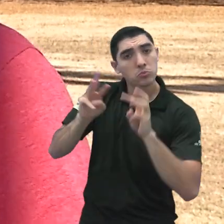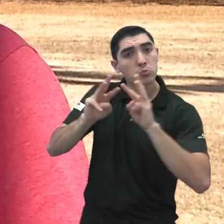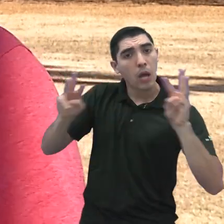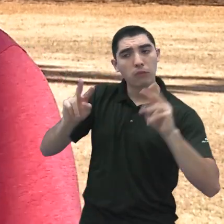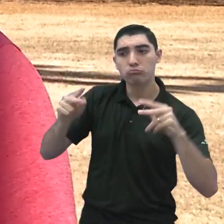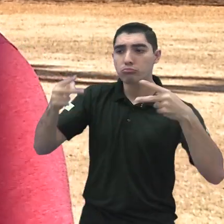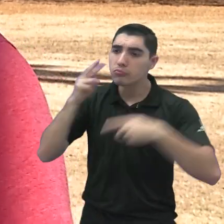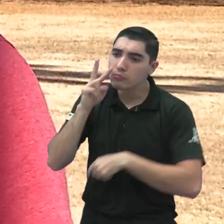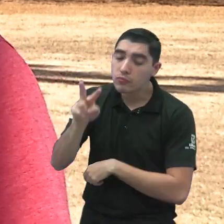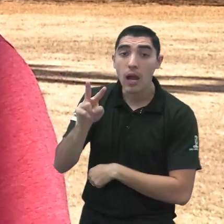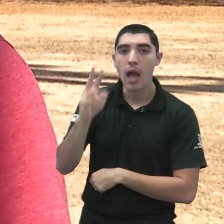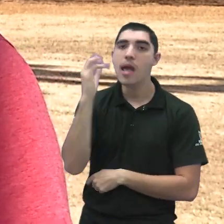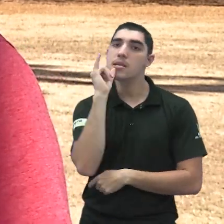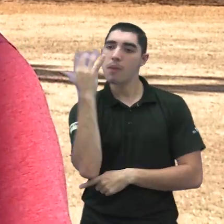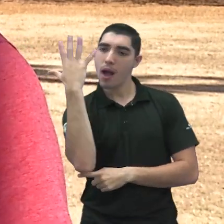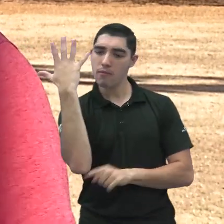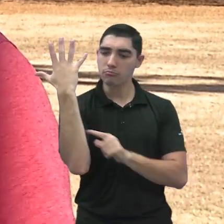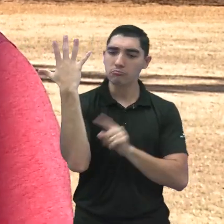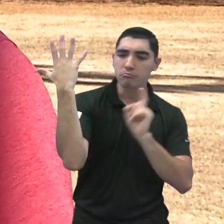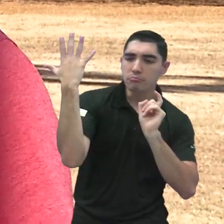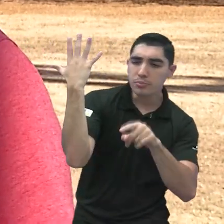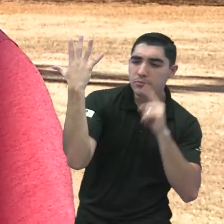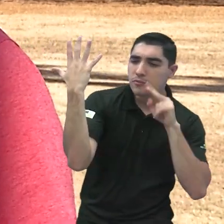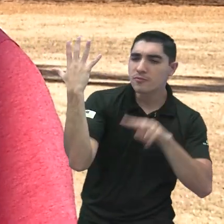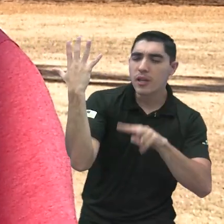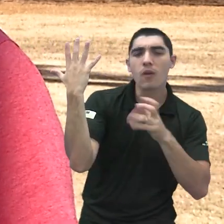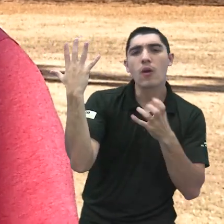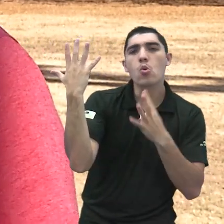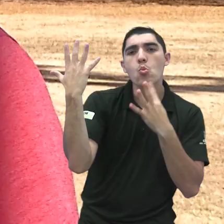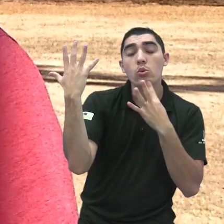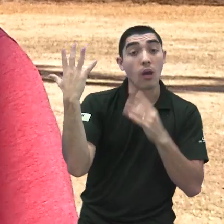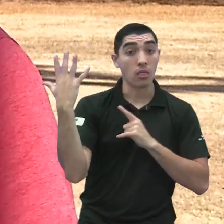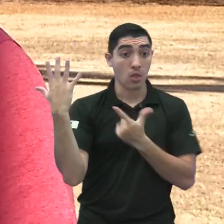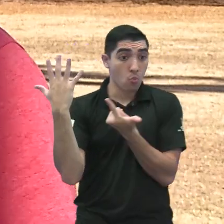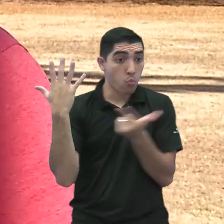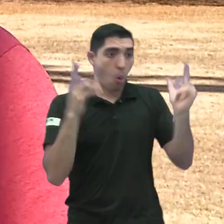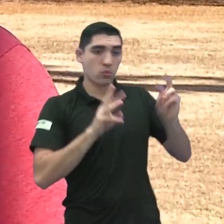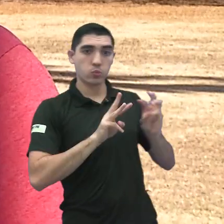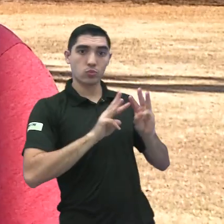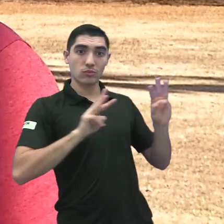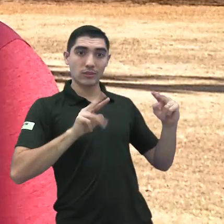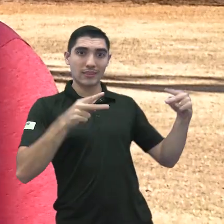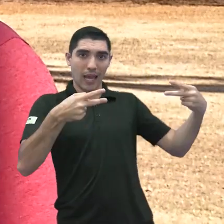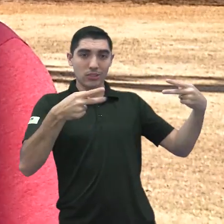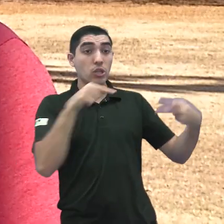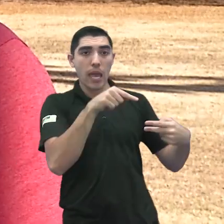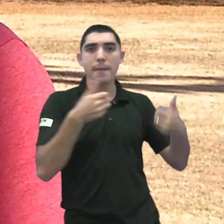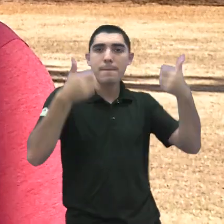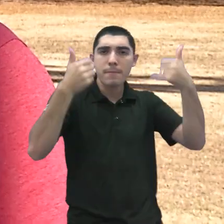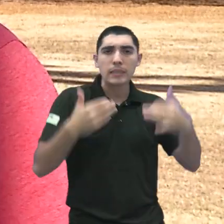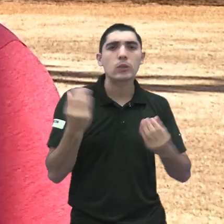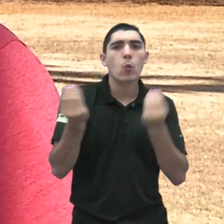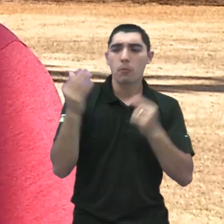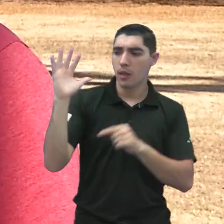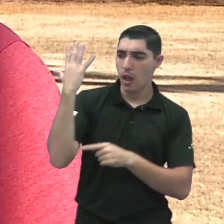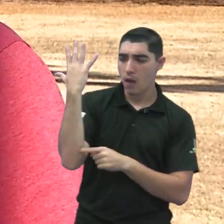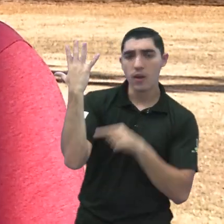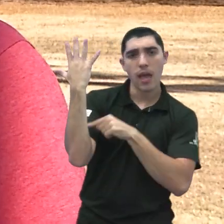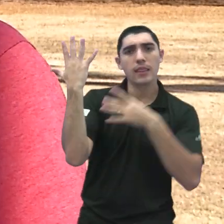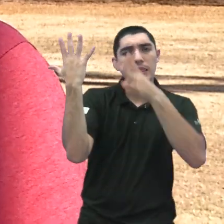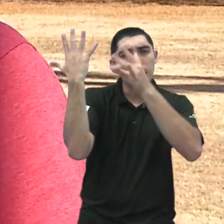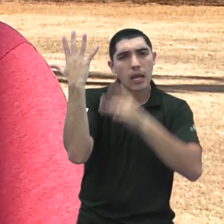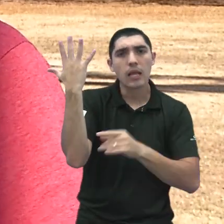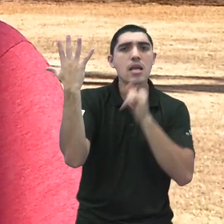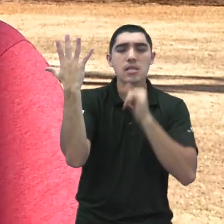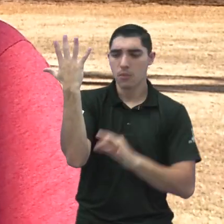portal e clica em cima de uma árvore que ele tem interesse, vai para um website e já mostra os detalhes daquela árvore, como